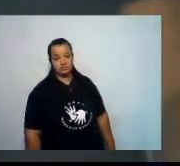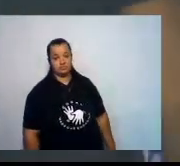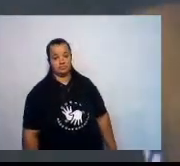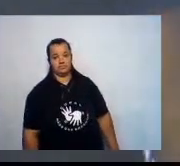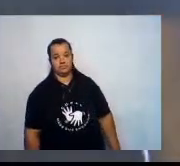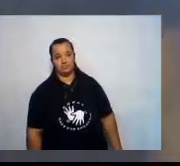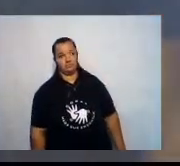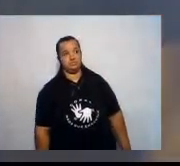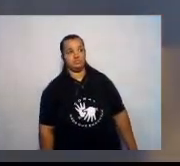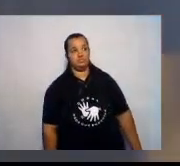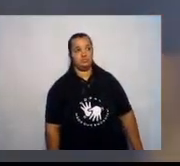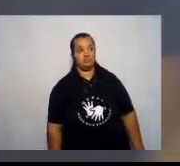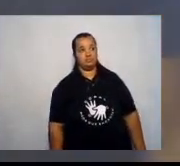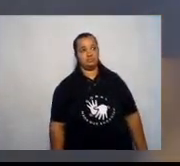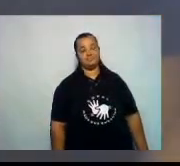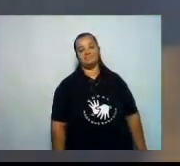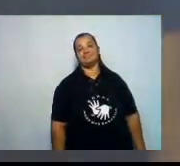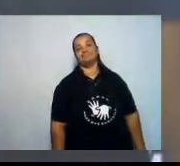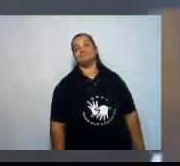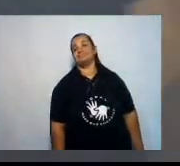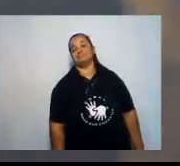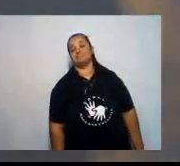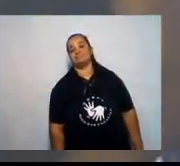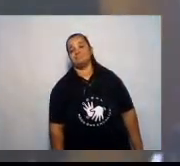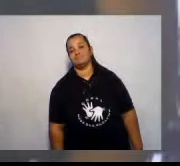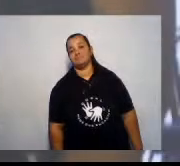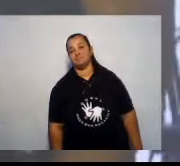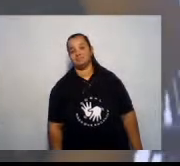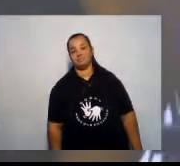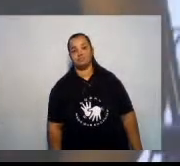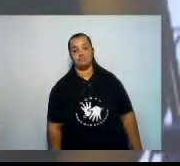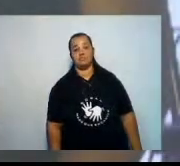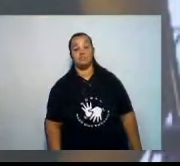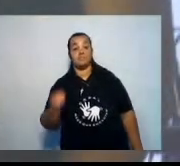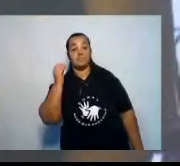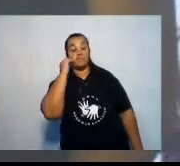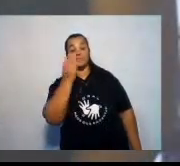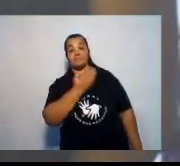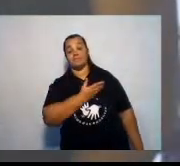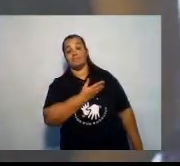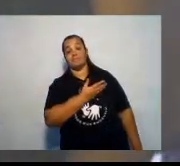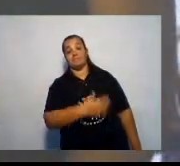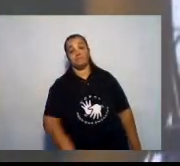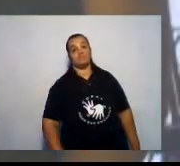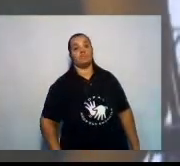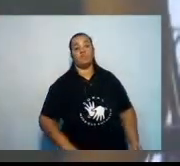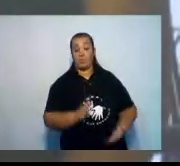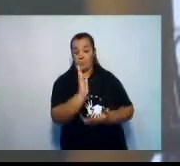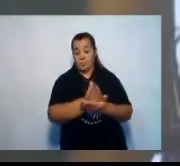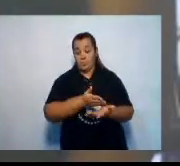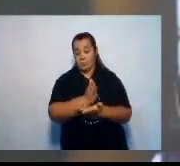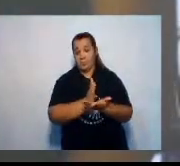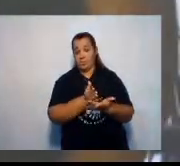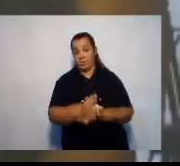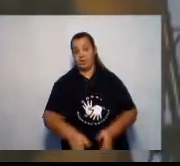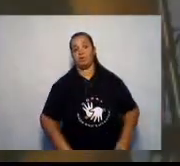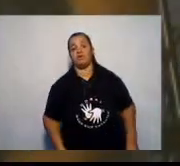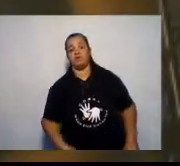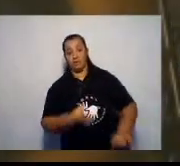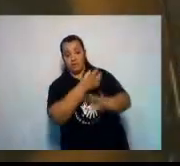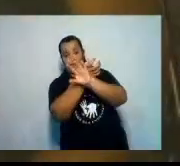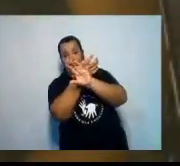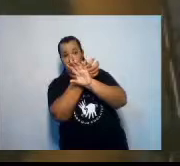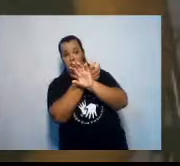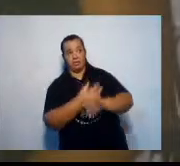Rafael, nesses isso, dias agora. Debaixo do cobertor, lá no sofá, isso aí. Pessoal, deixa eu mandar um beijo para a galera que está compartilhando a nossa live. O